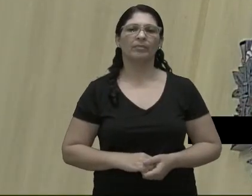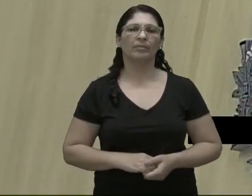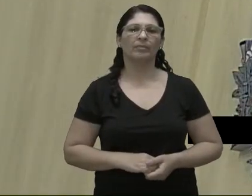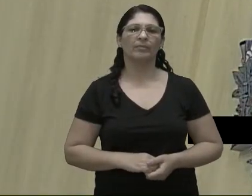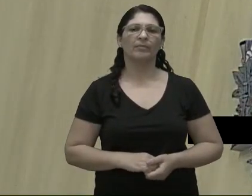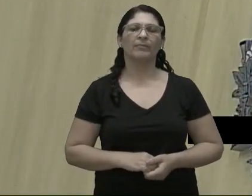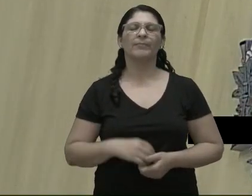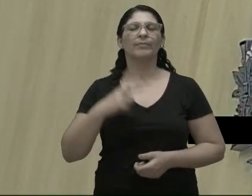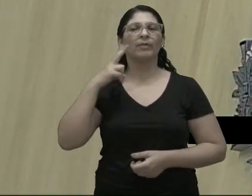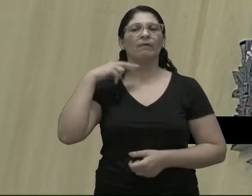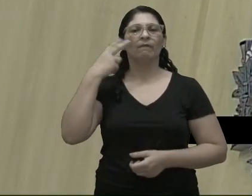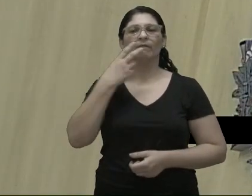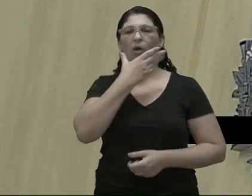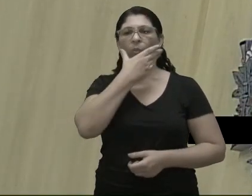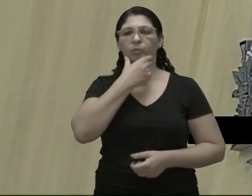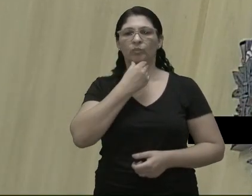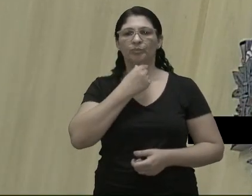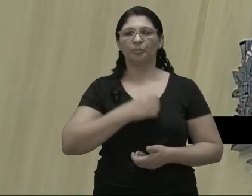Vereador Serginho...